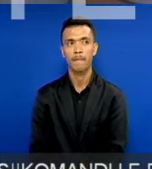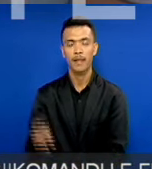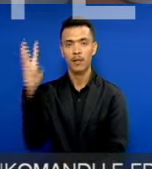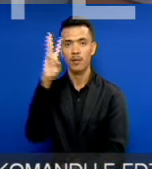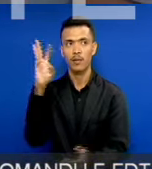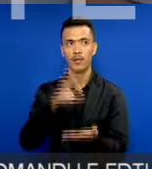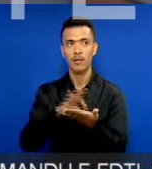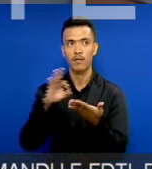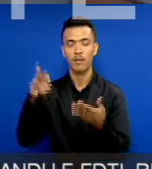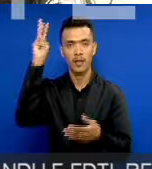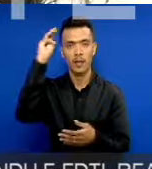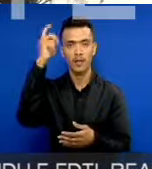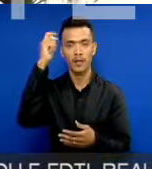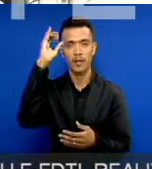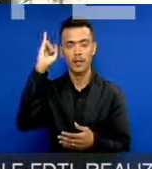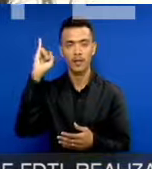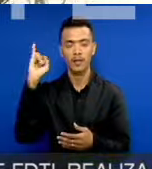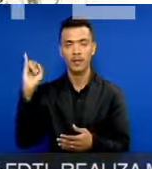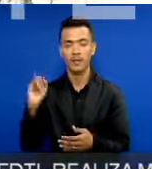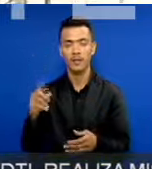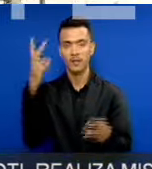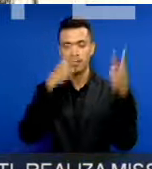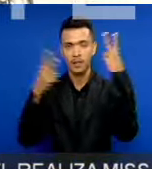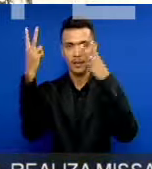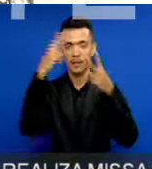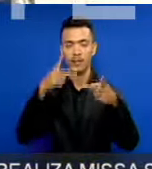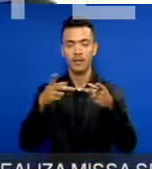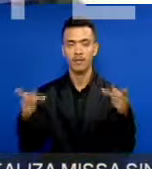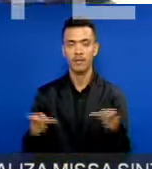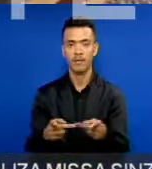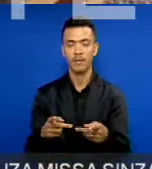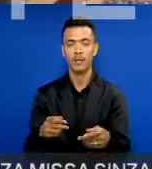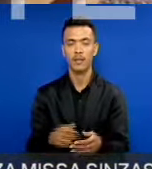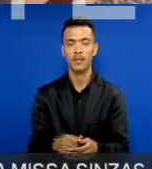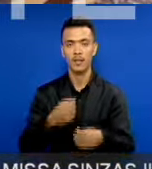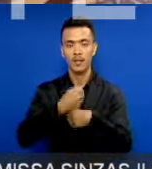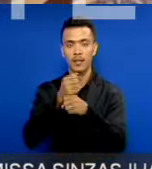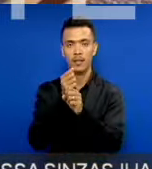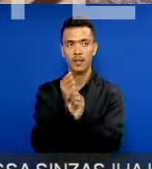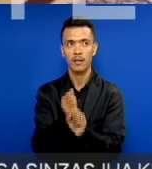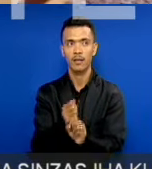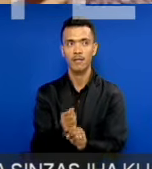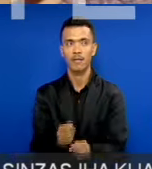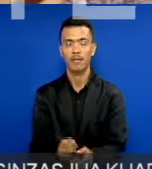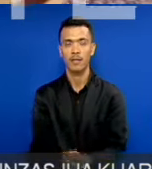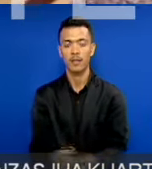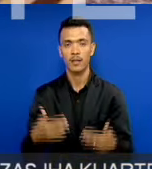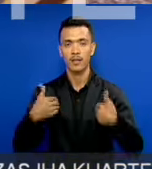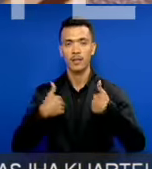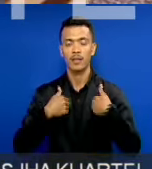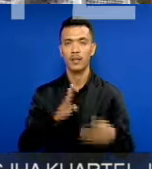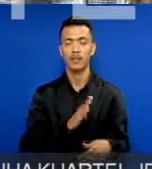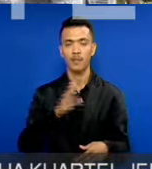Quarta-feira, o ministro Comércio e Indústria halau visita para fazer produção de produto café de scrap original e habida